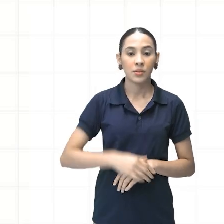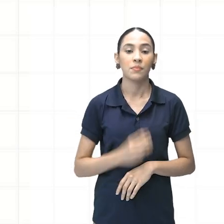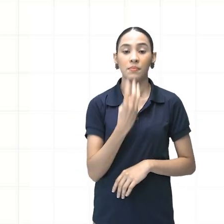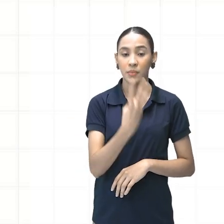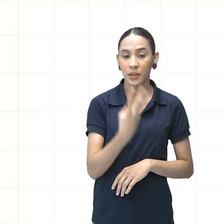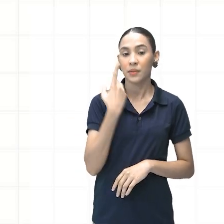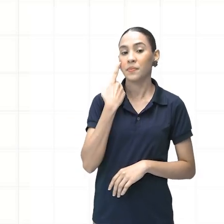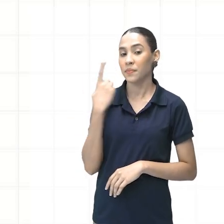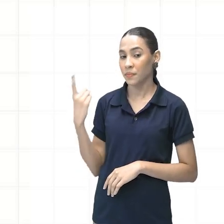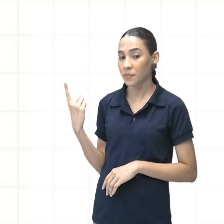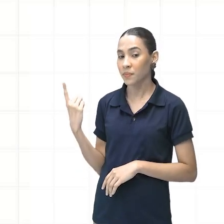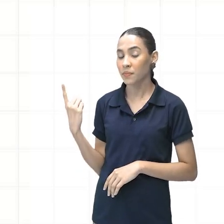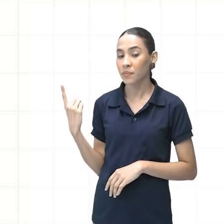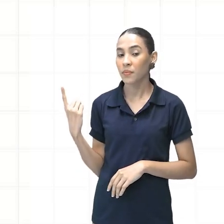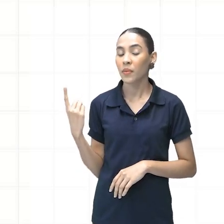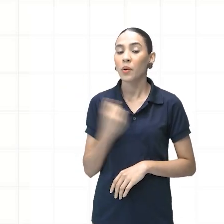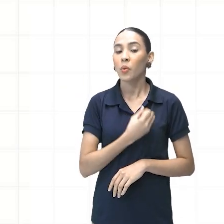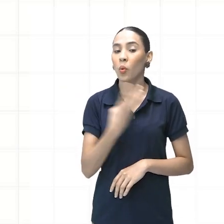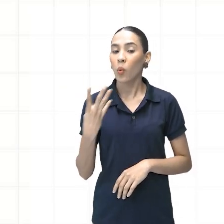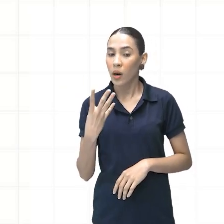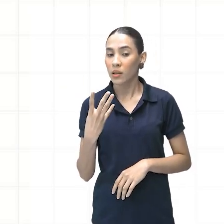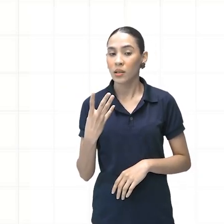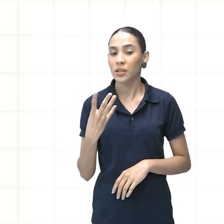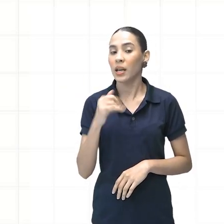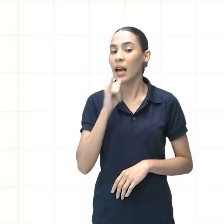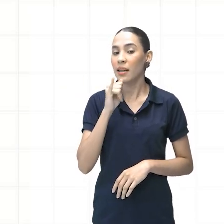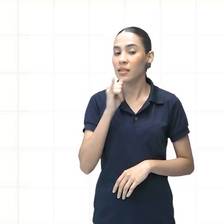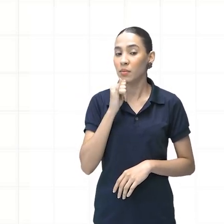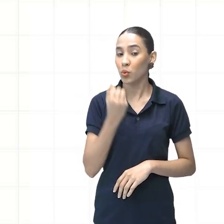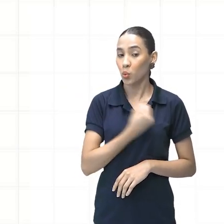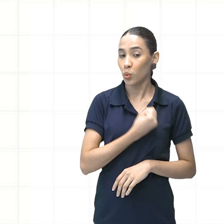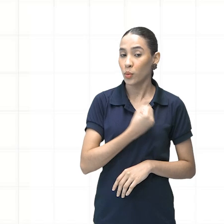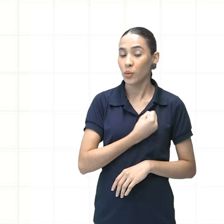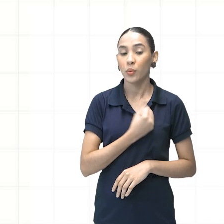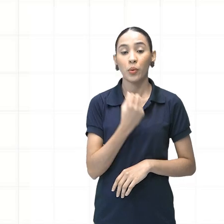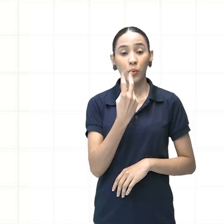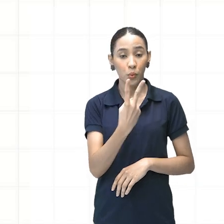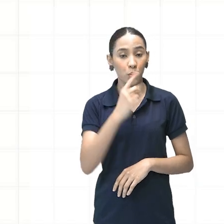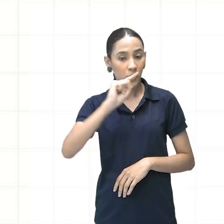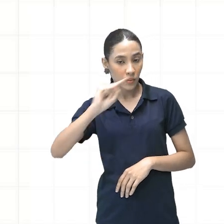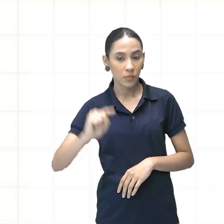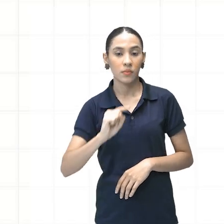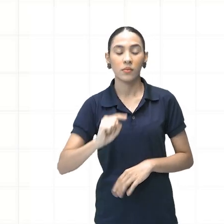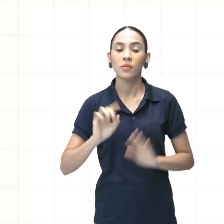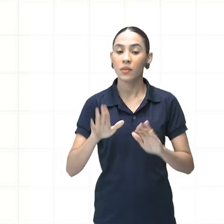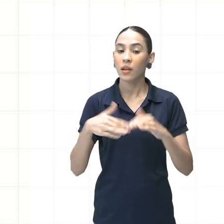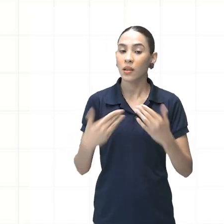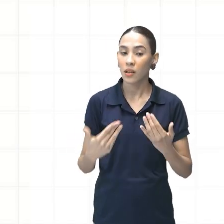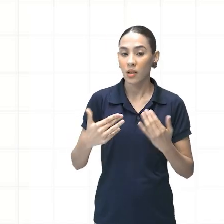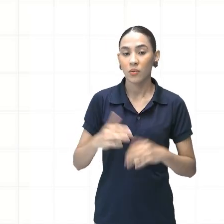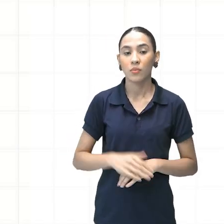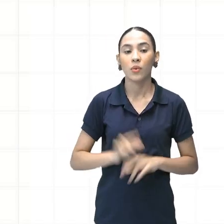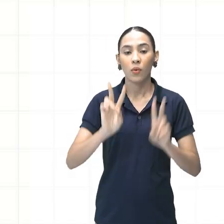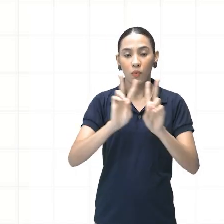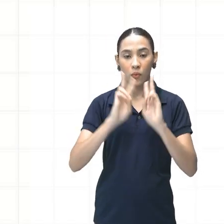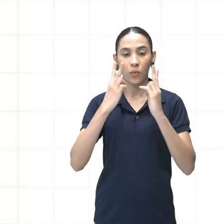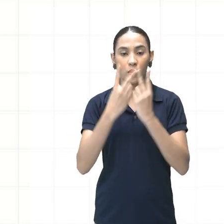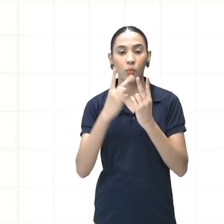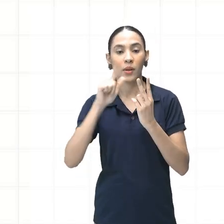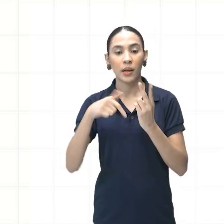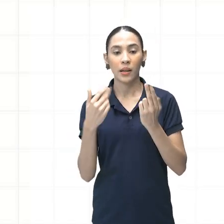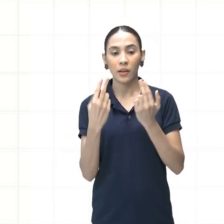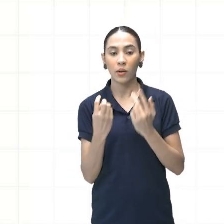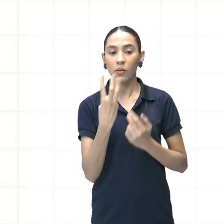3. Certo? Quantas casas eu tenho atrás da vírgula? 2 casas eu tenho atrás da vírgula. Então, o nosso volume vai ser